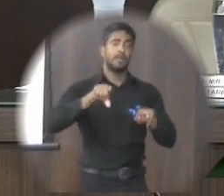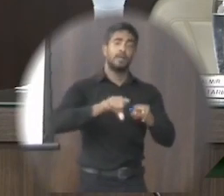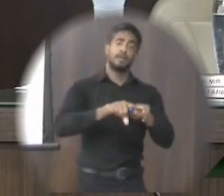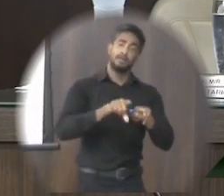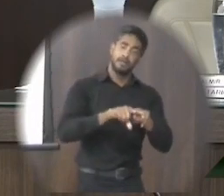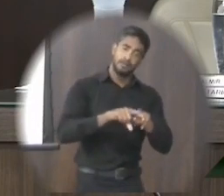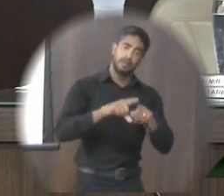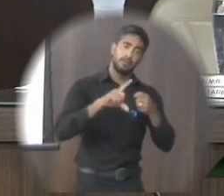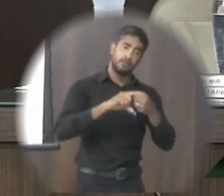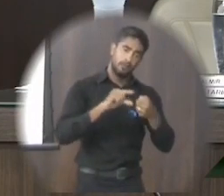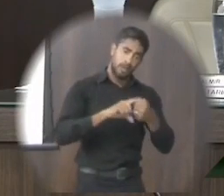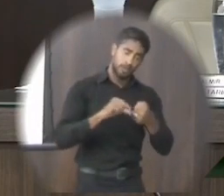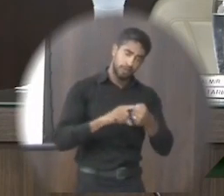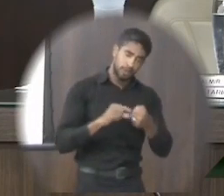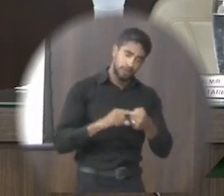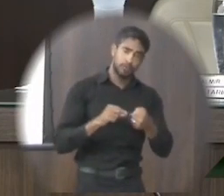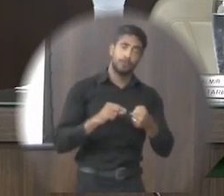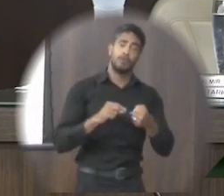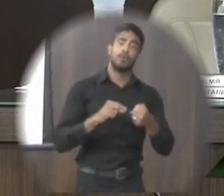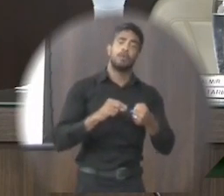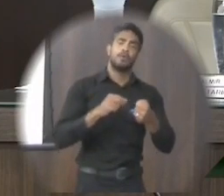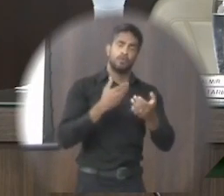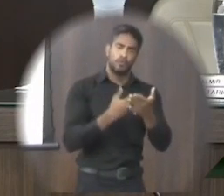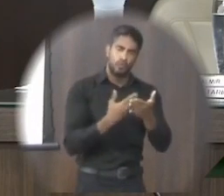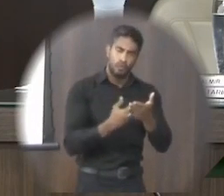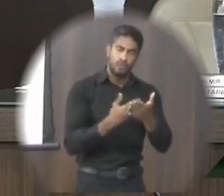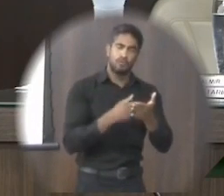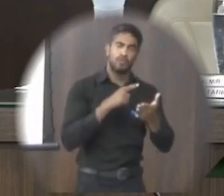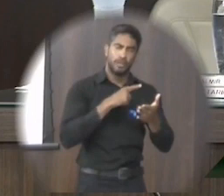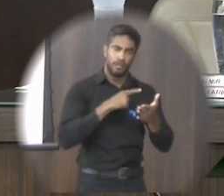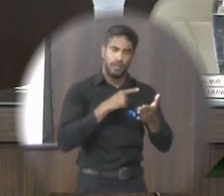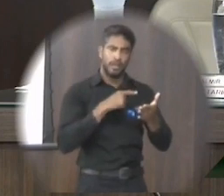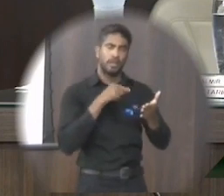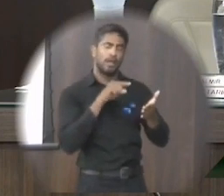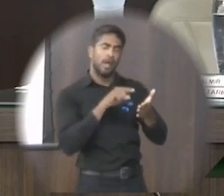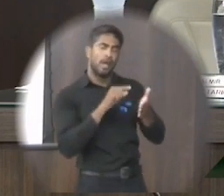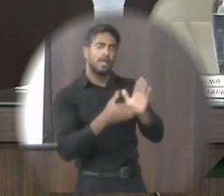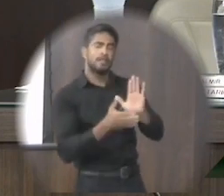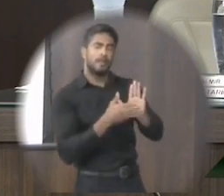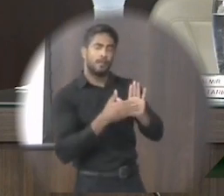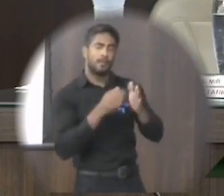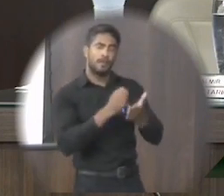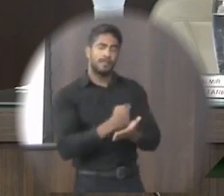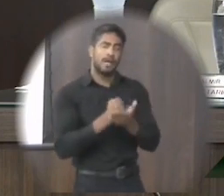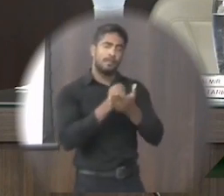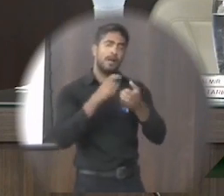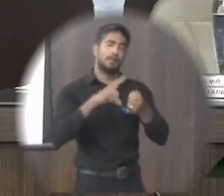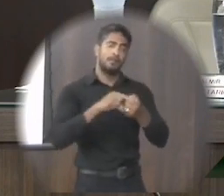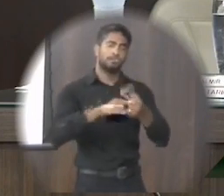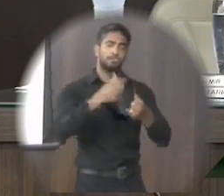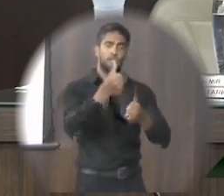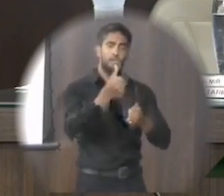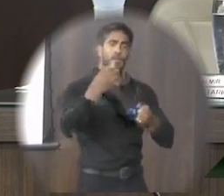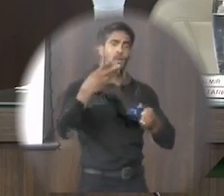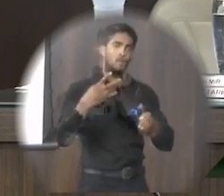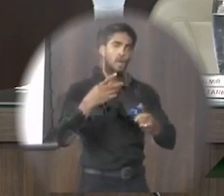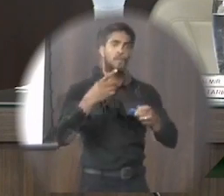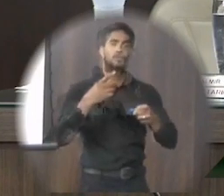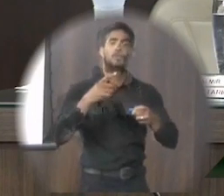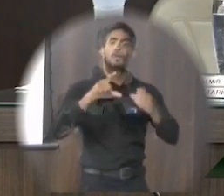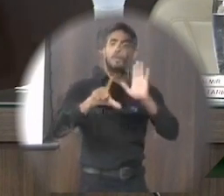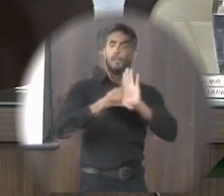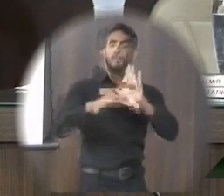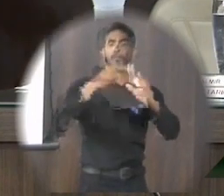redação do artigo. Após estudo, no que concerne a iniciativa, a proposição ampara-se no artigo 64, caput da Lei